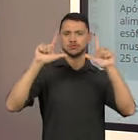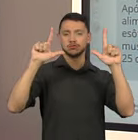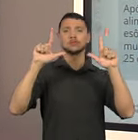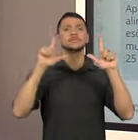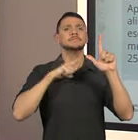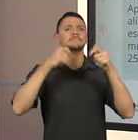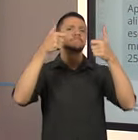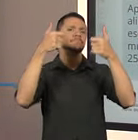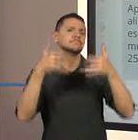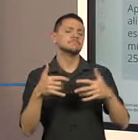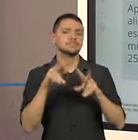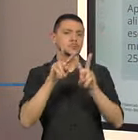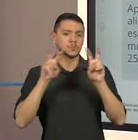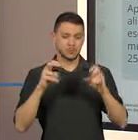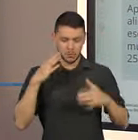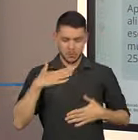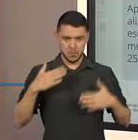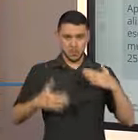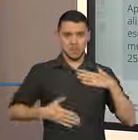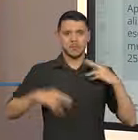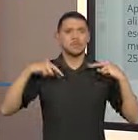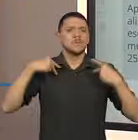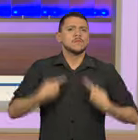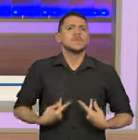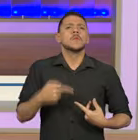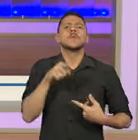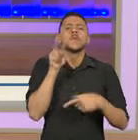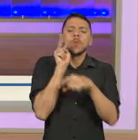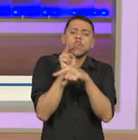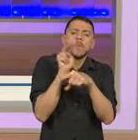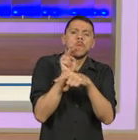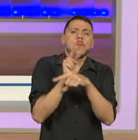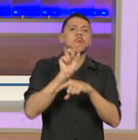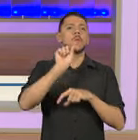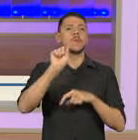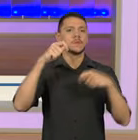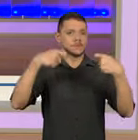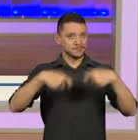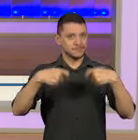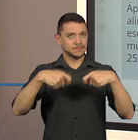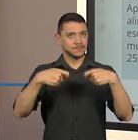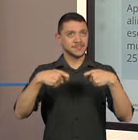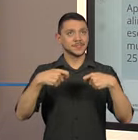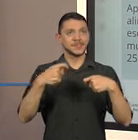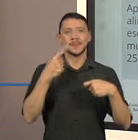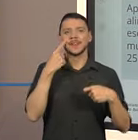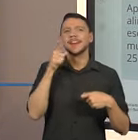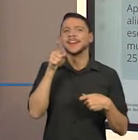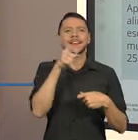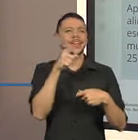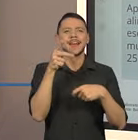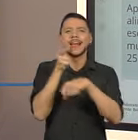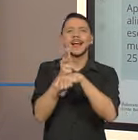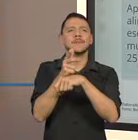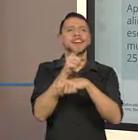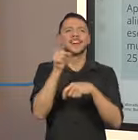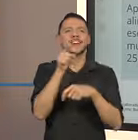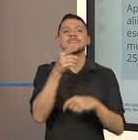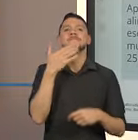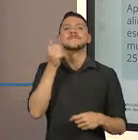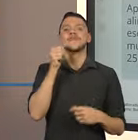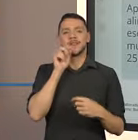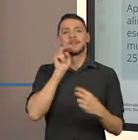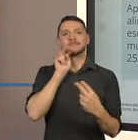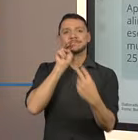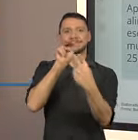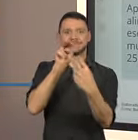qual que é o cuidado que vocês têm que ter? Peraí, qual câmera que eu estou? Nessa ou na outra? Estou nessa, essa que eu quero ver. Vamos lá. Quando a gente fala